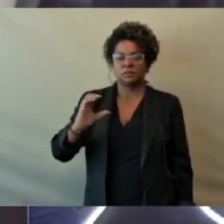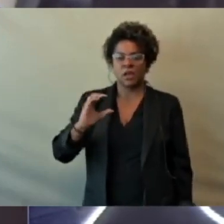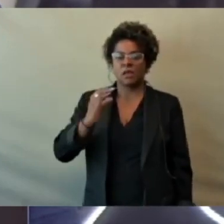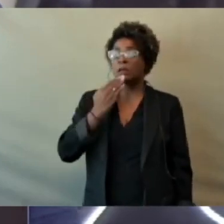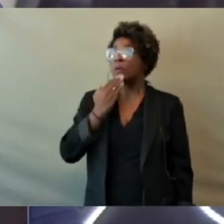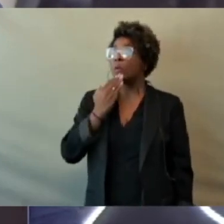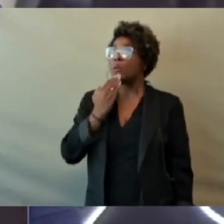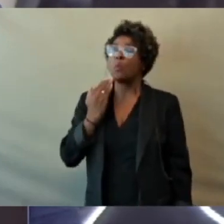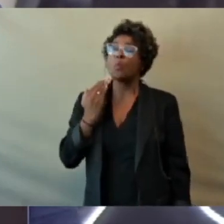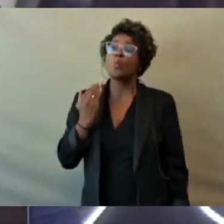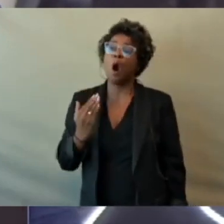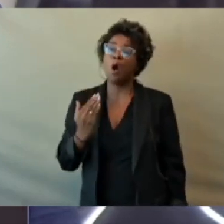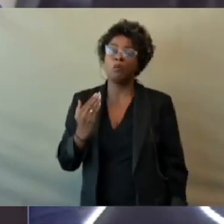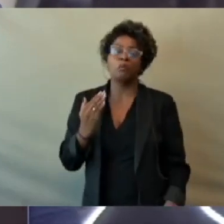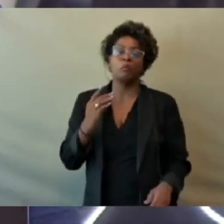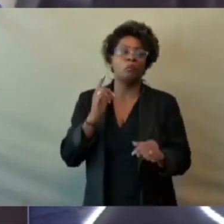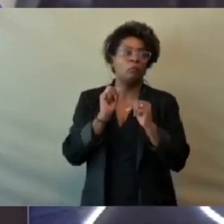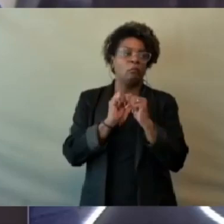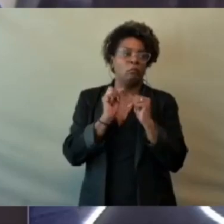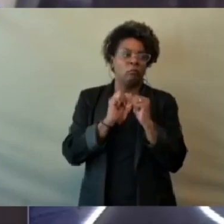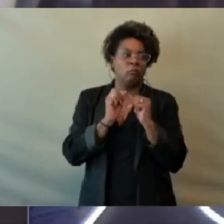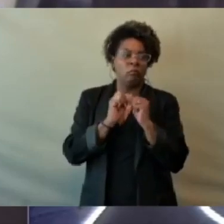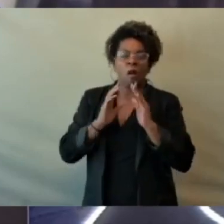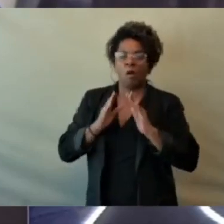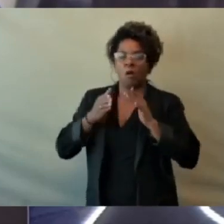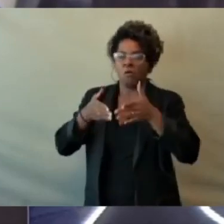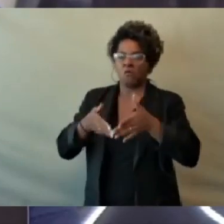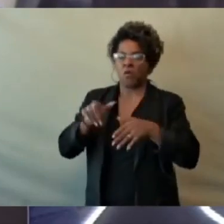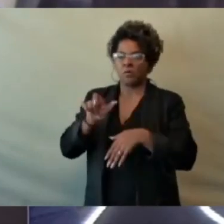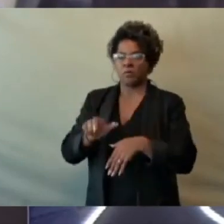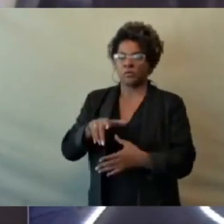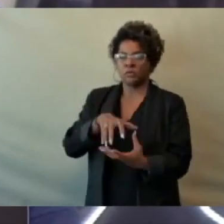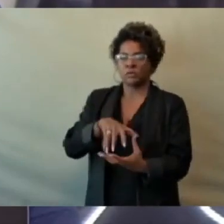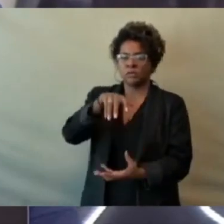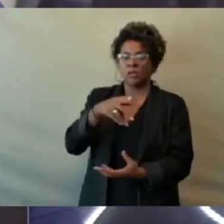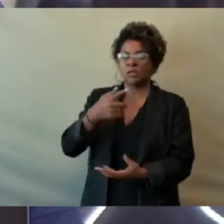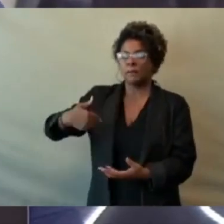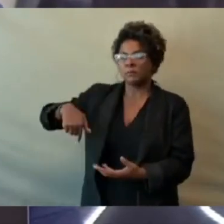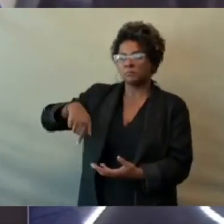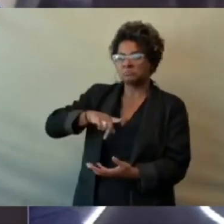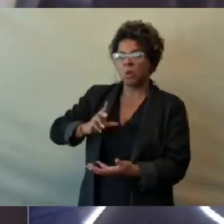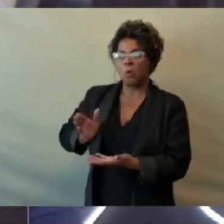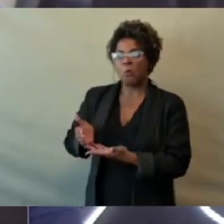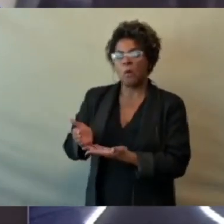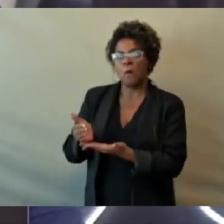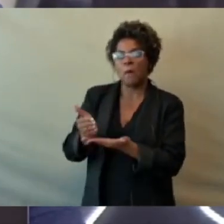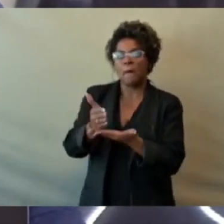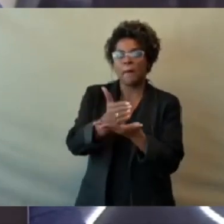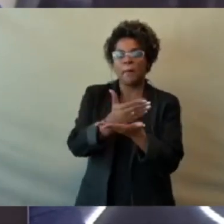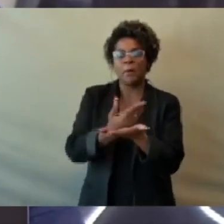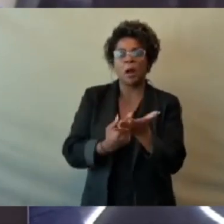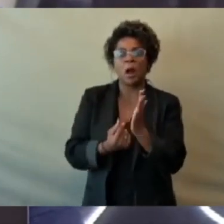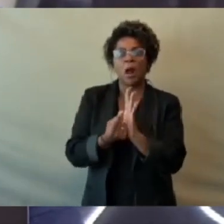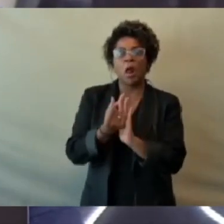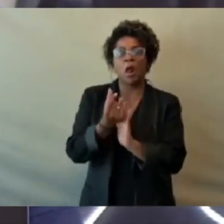estar capitaneando aqui recursos de emendas parlamentares para poder viabilizar mais